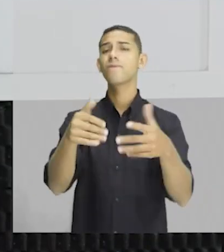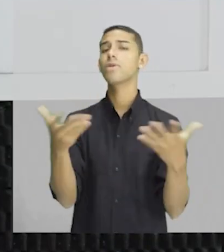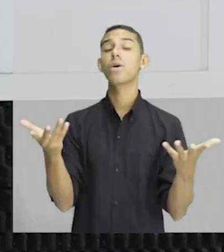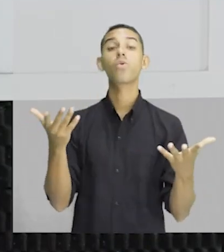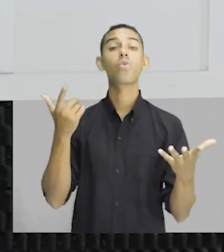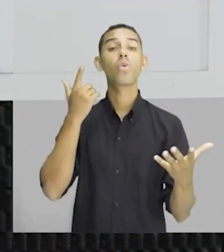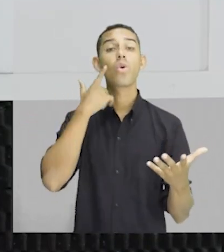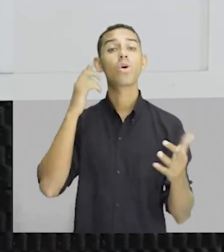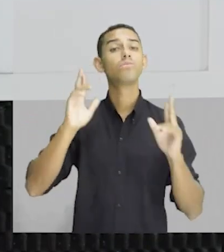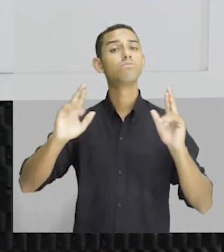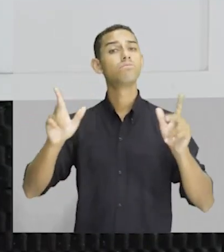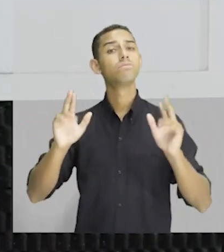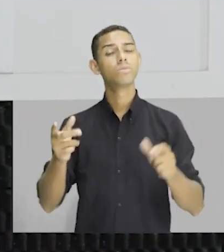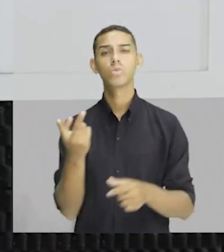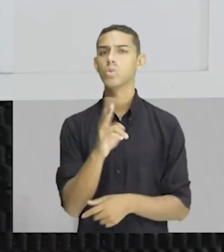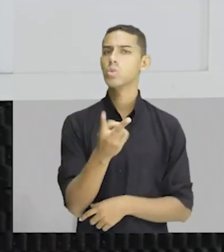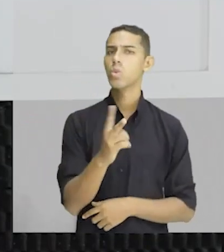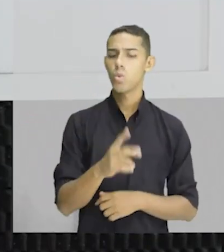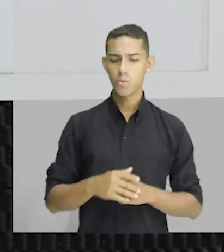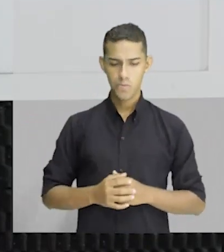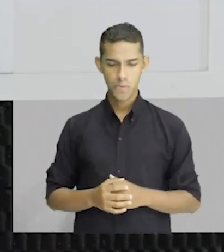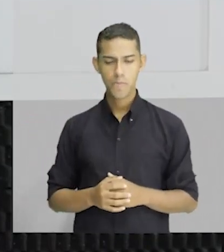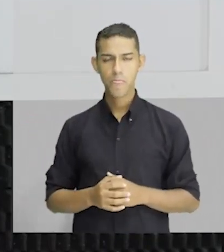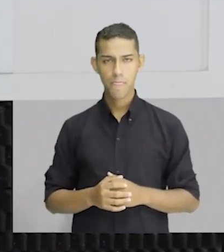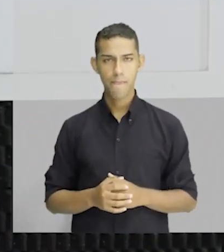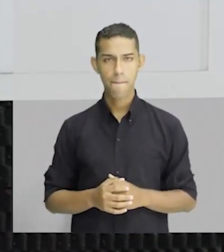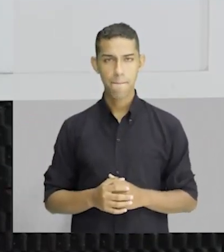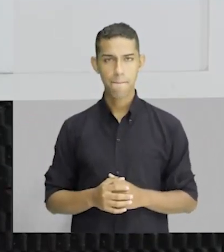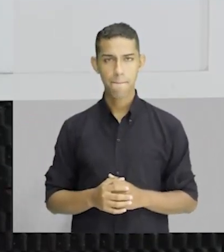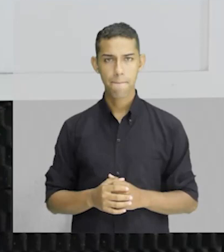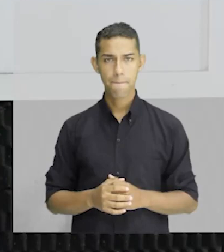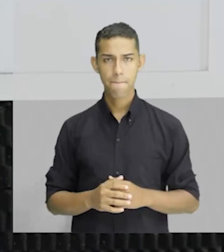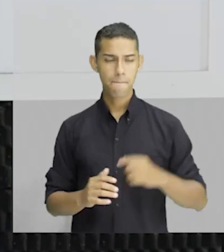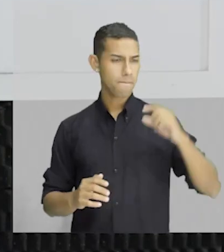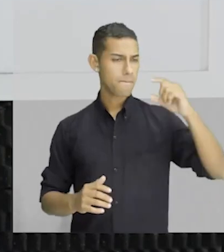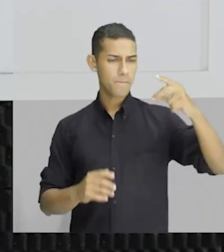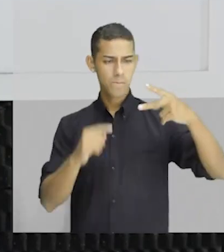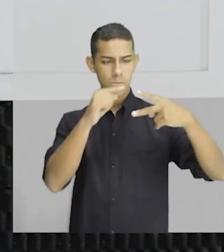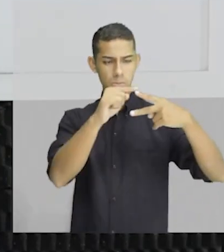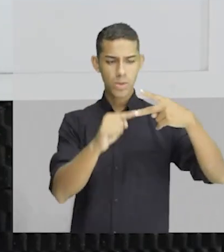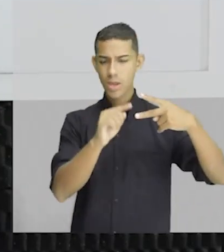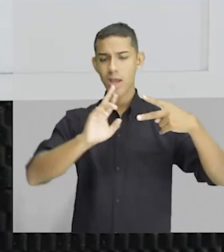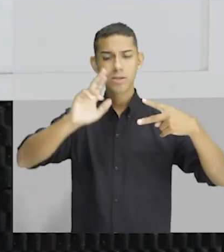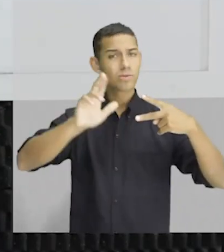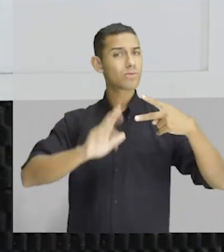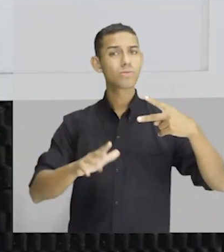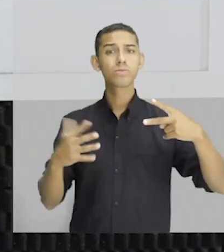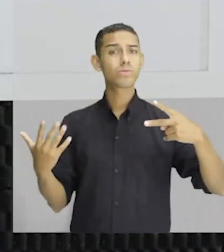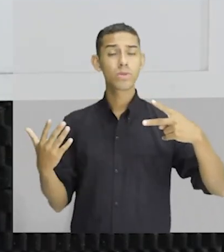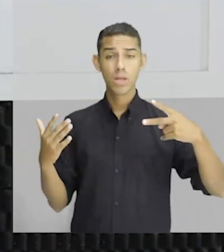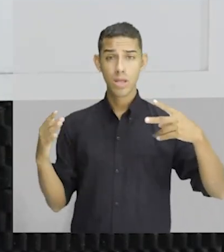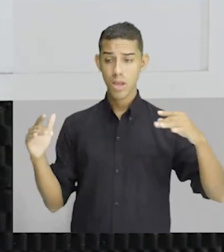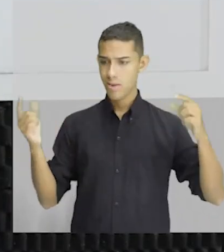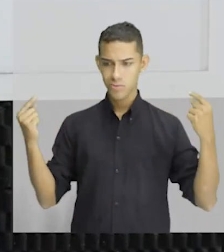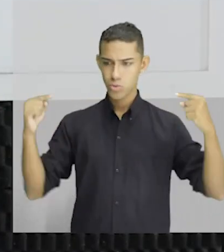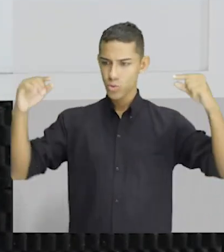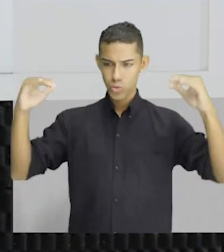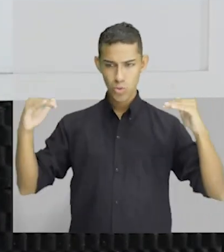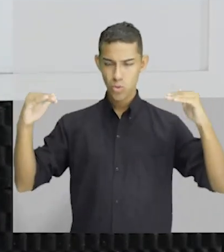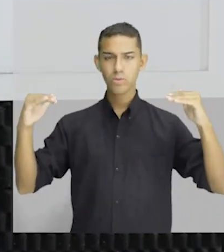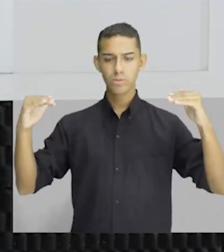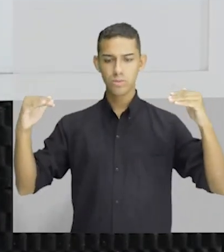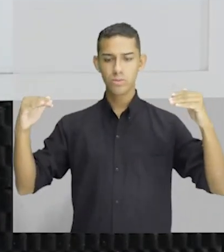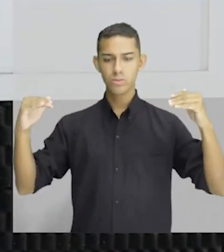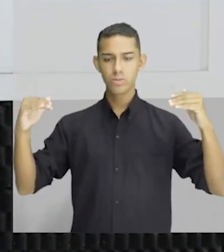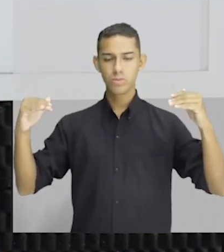vai ser a diferença entre os dois comprimentos? No início, qual é a diferença entre os dois comprimentos? Nenhuma. Mas no